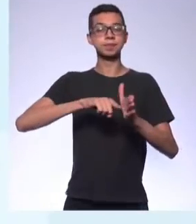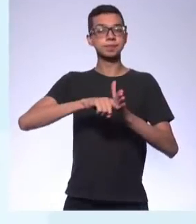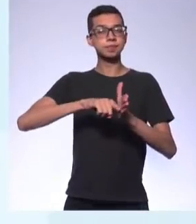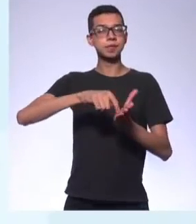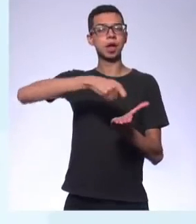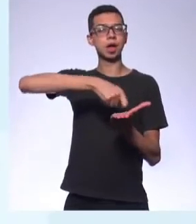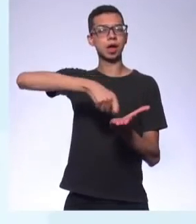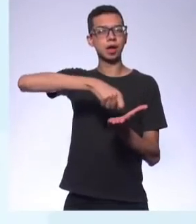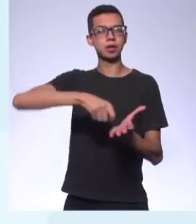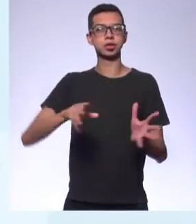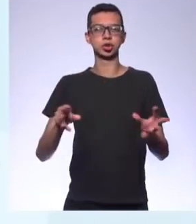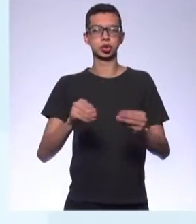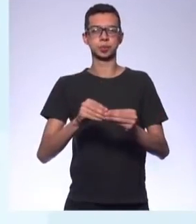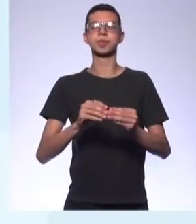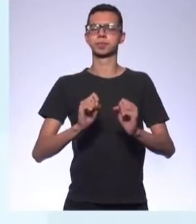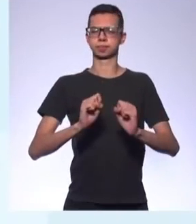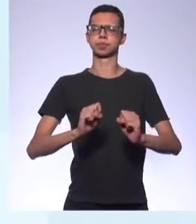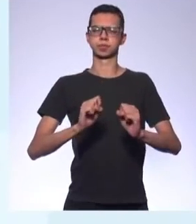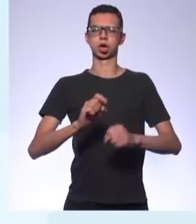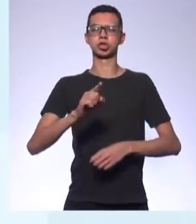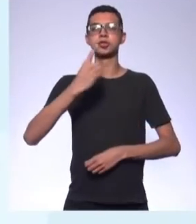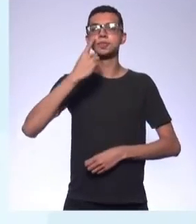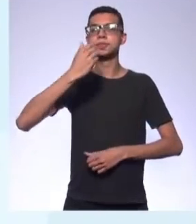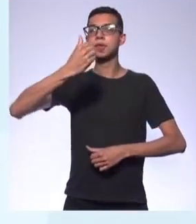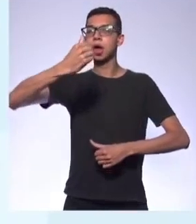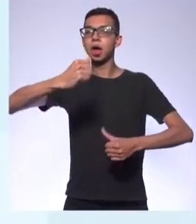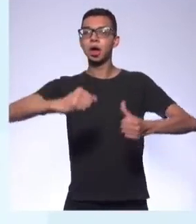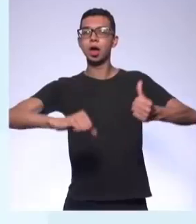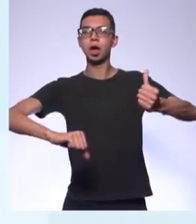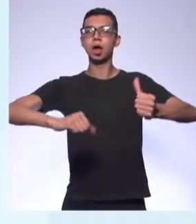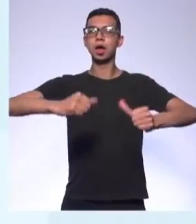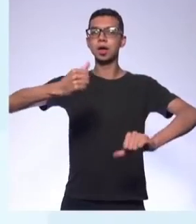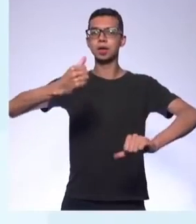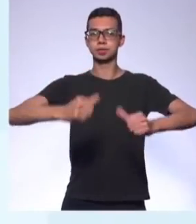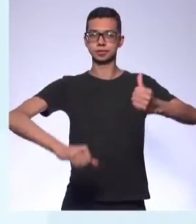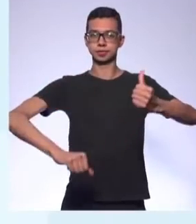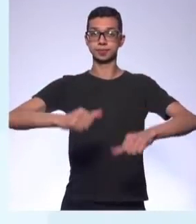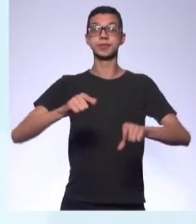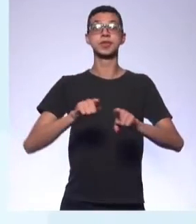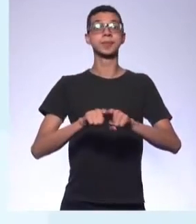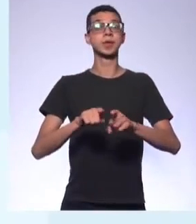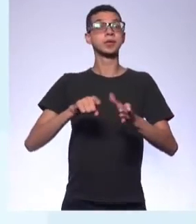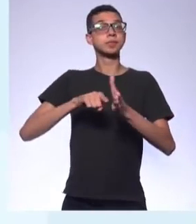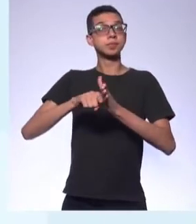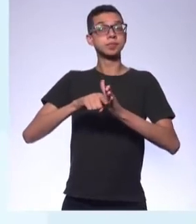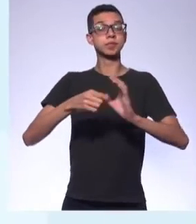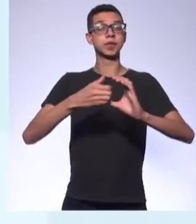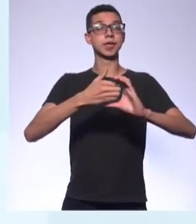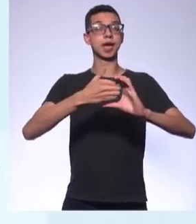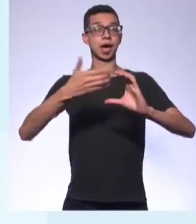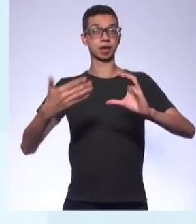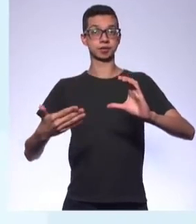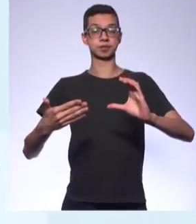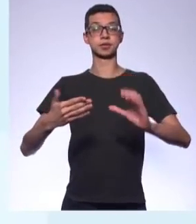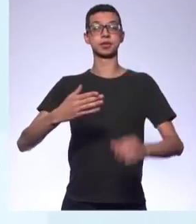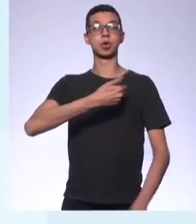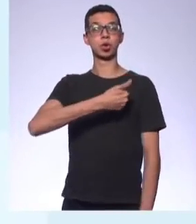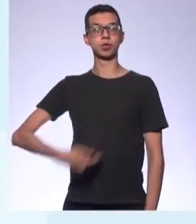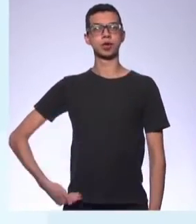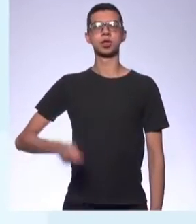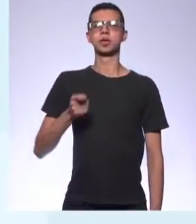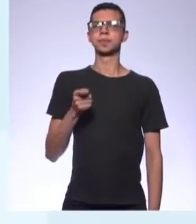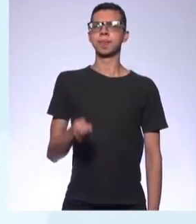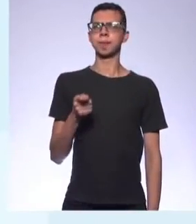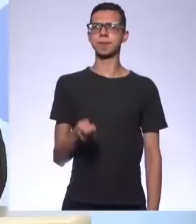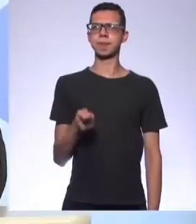suas análises e pesquisar aí as características dos regimes totalitários. Muito importante,